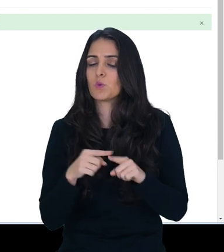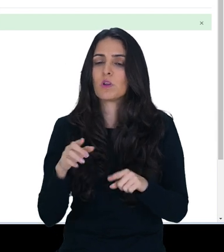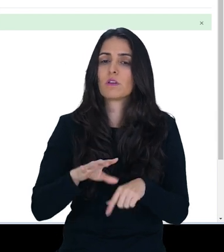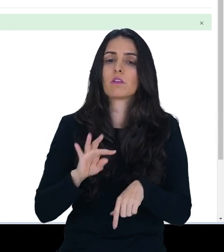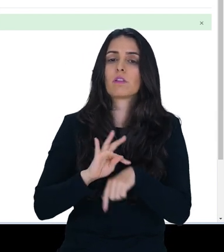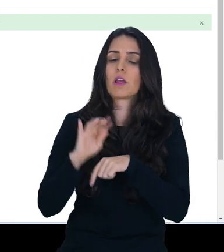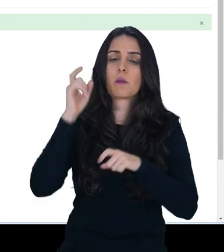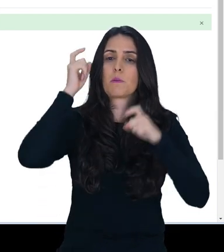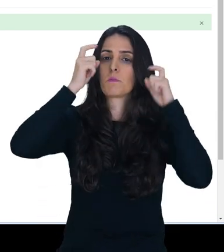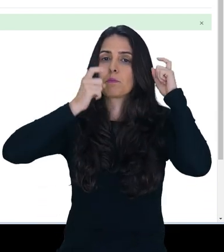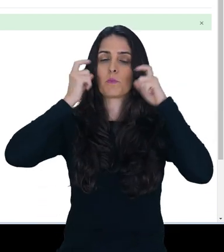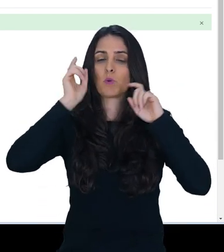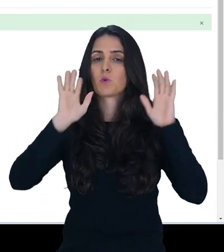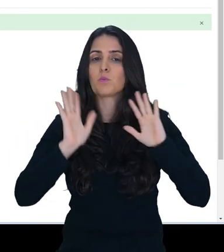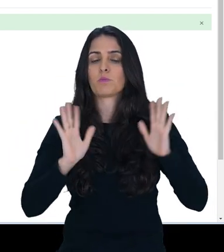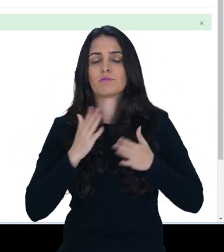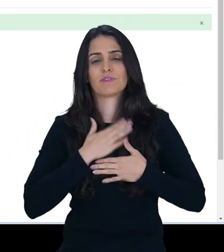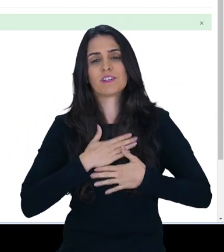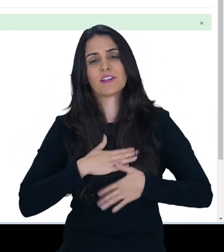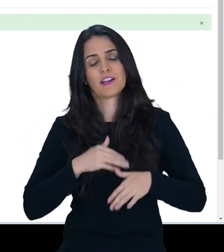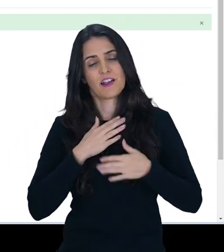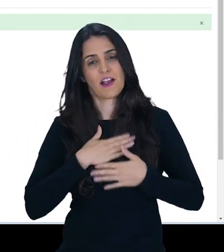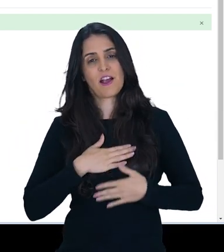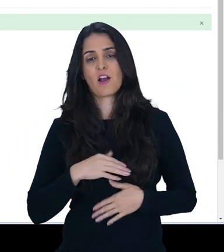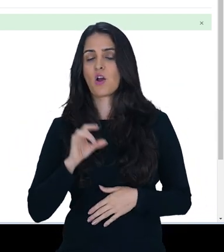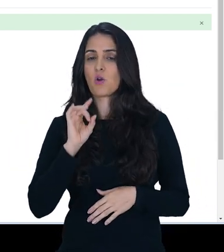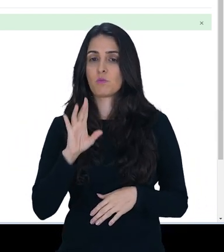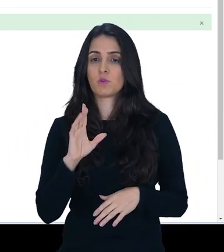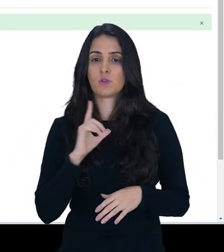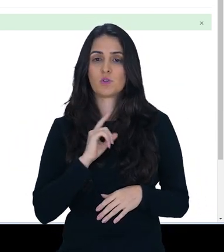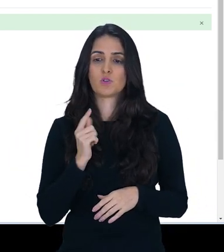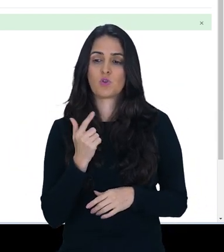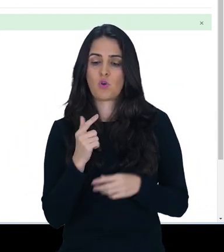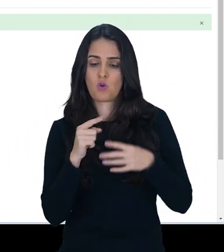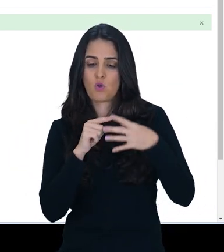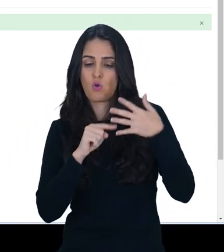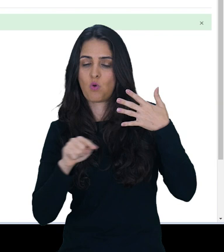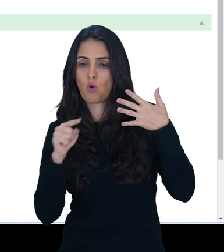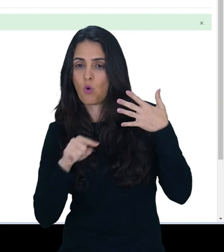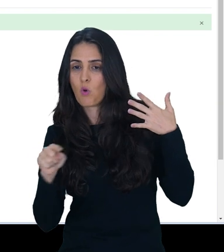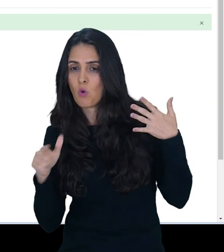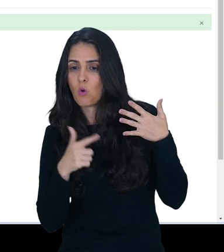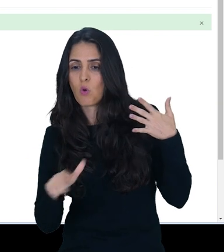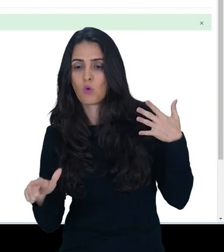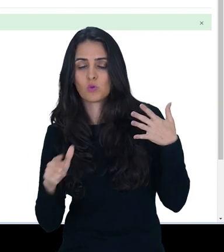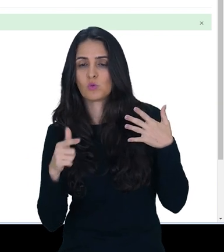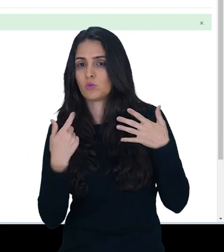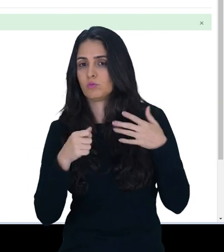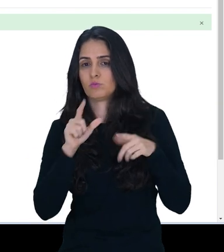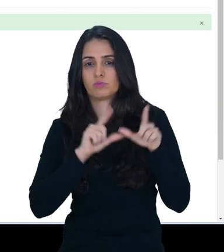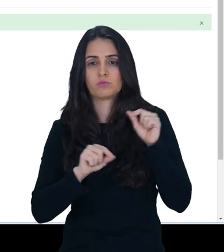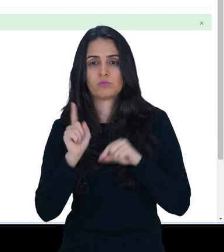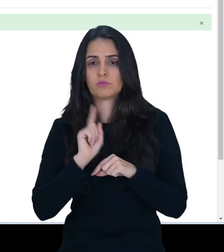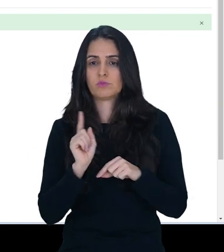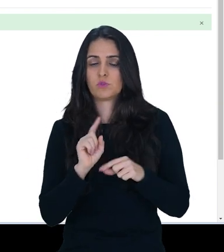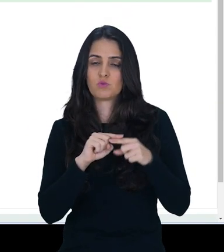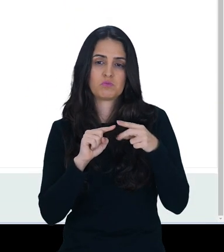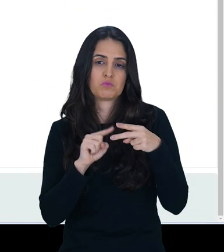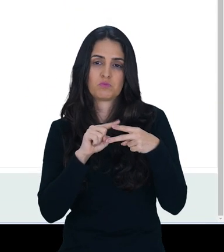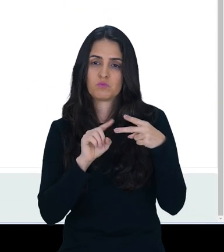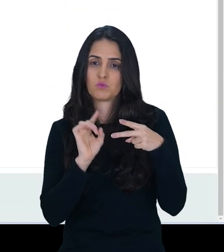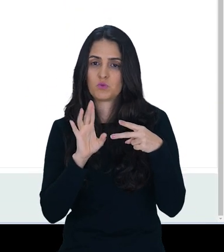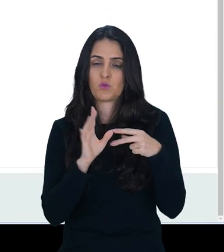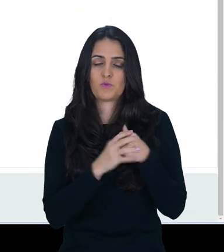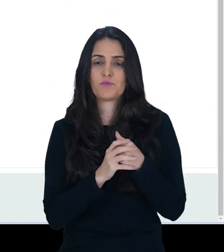mais técnica Não se preocupe é só ignorar esses outros modelos aqui que a sua atividade vai funcionar